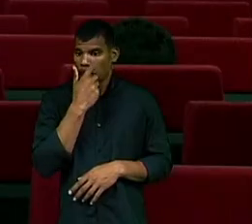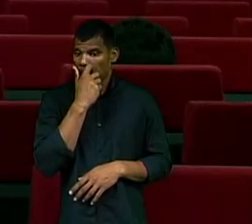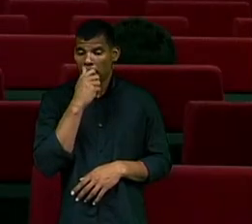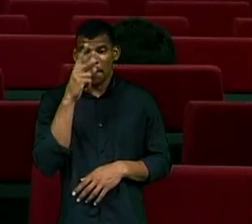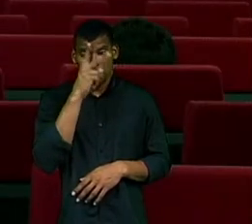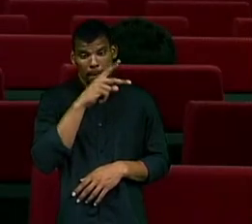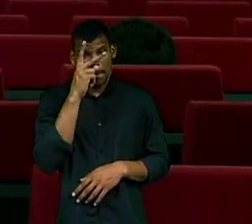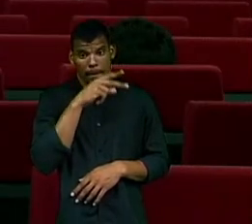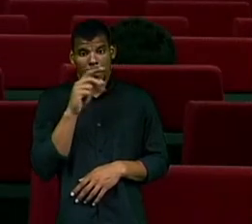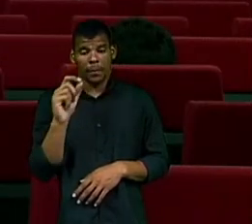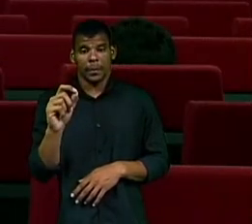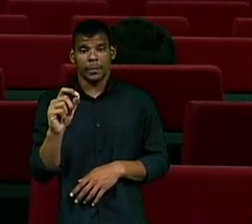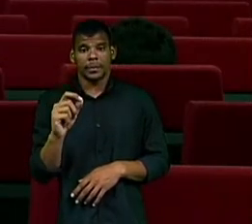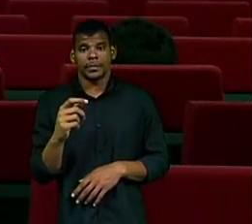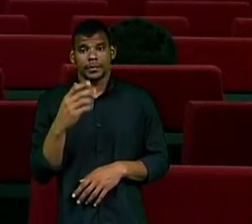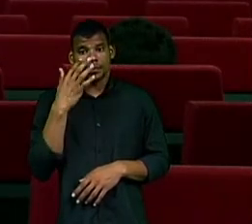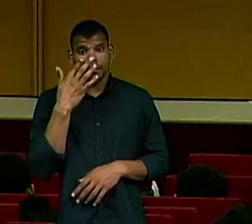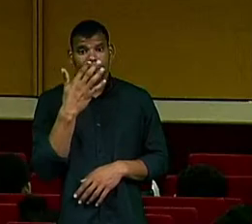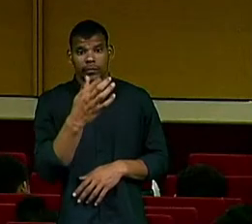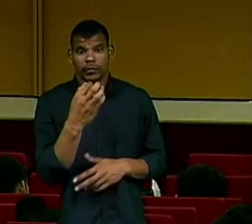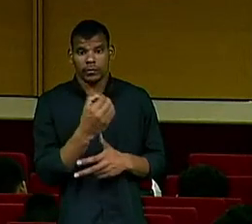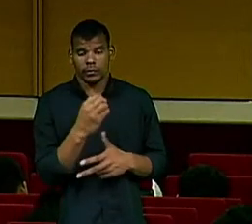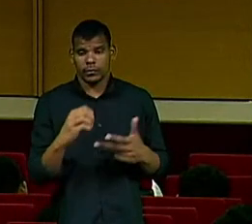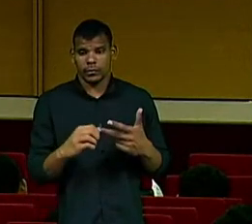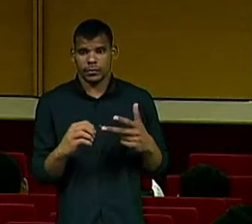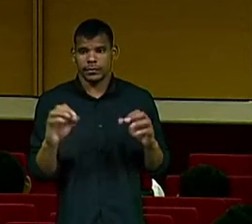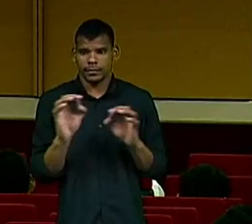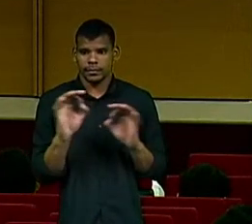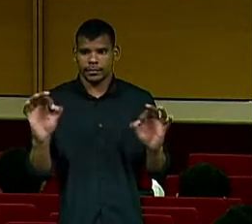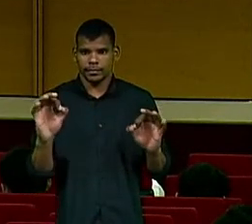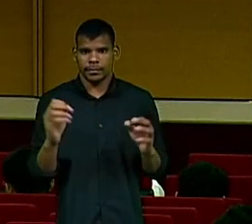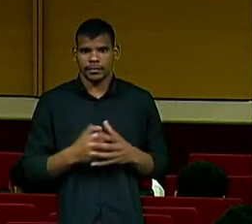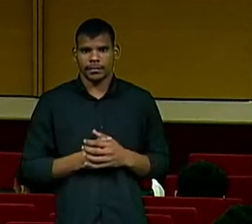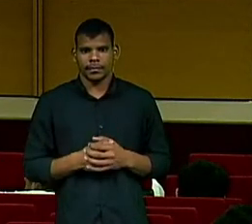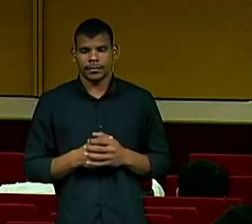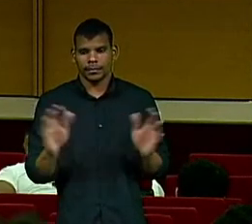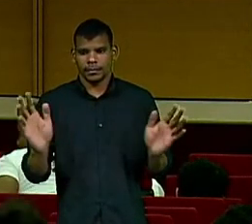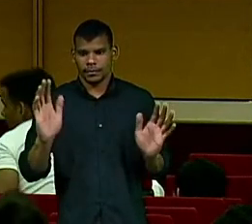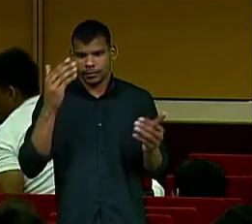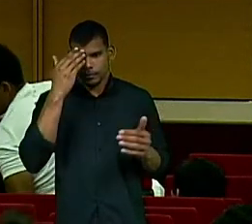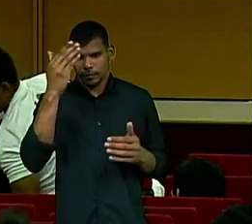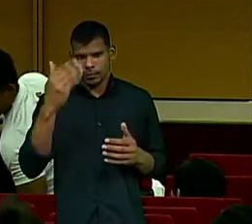print para o Enem até outra oportunidade obrigado